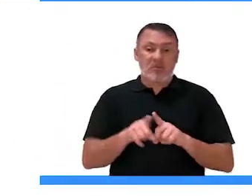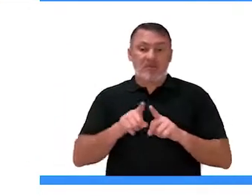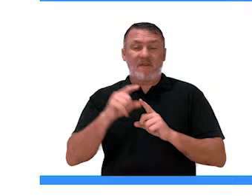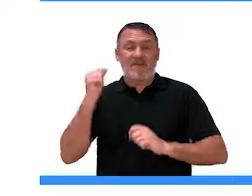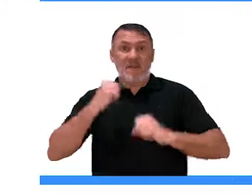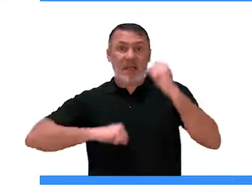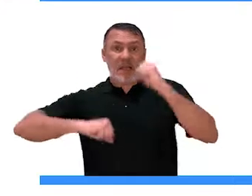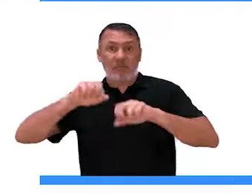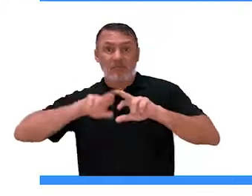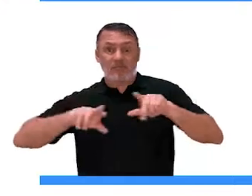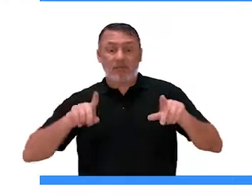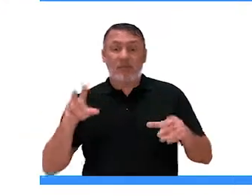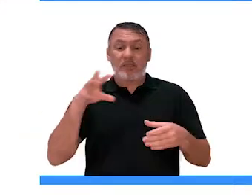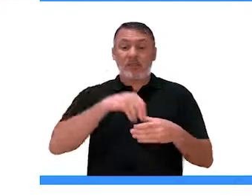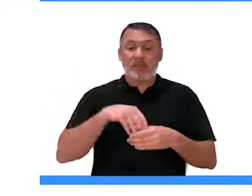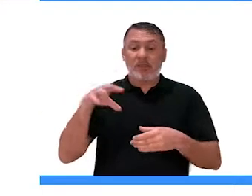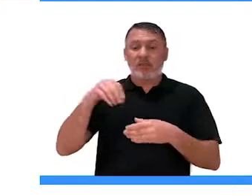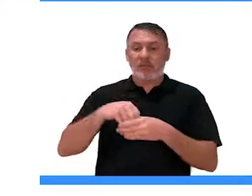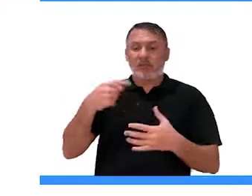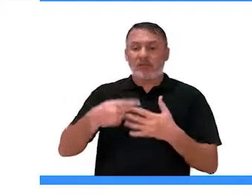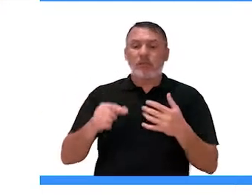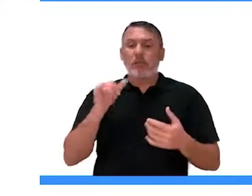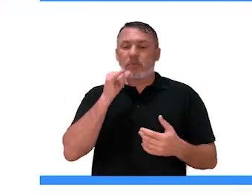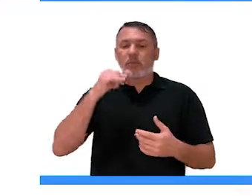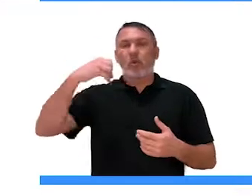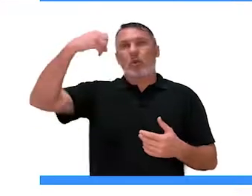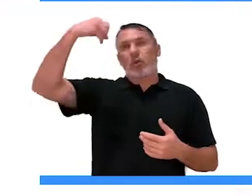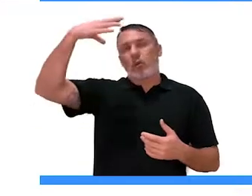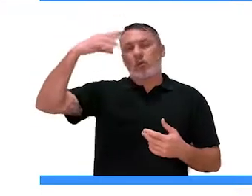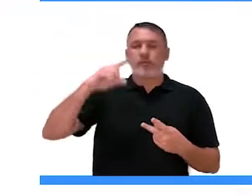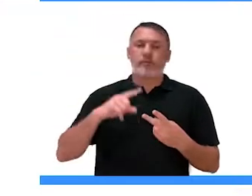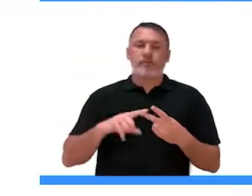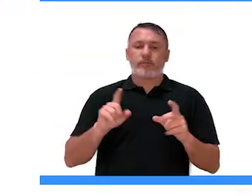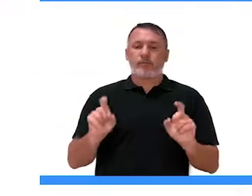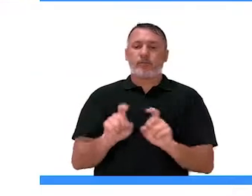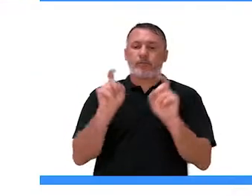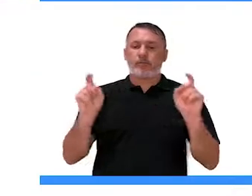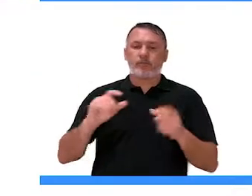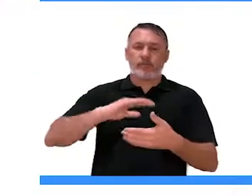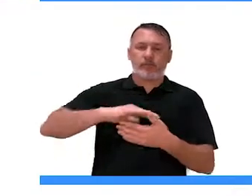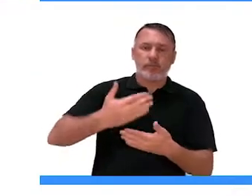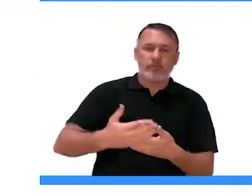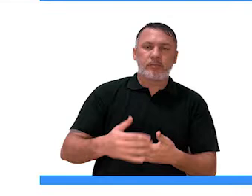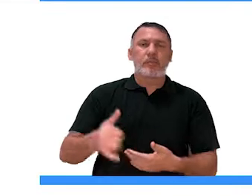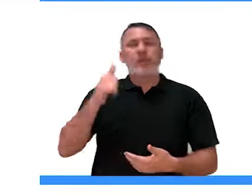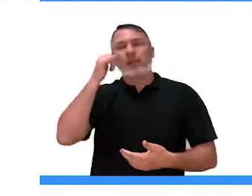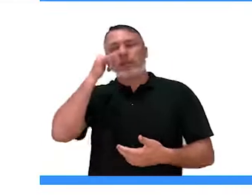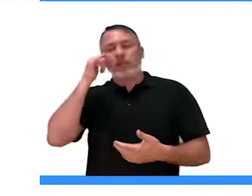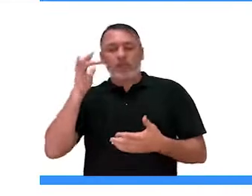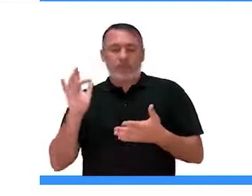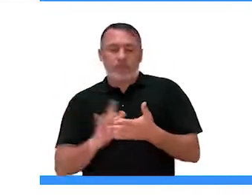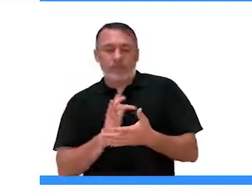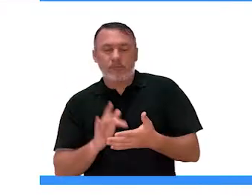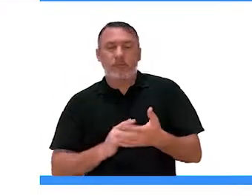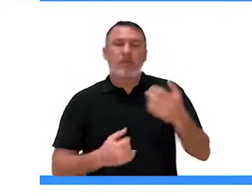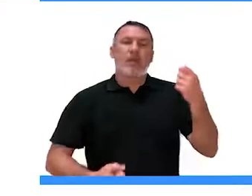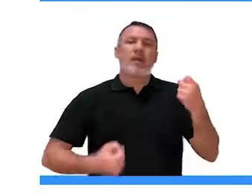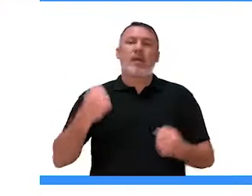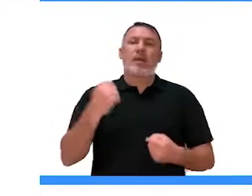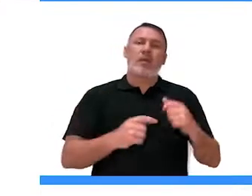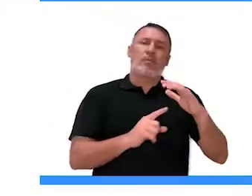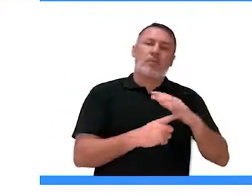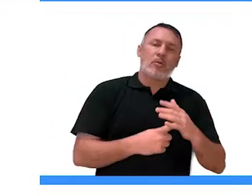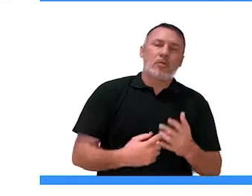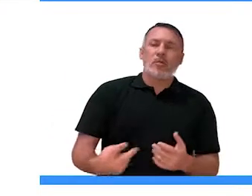indústria, eles estão nos materiais usados na fabricação de lâmpadas, telas de computadores, tablets e celulares, motores de